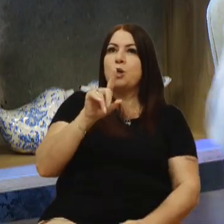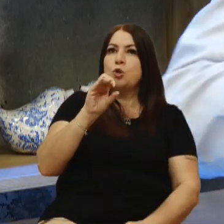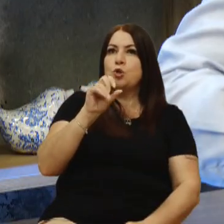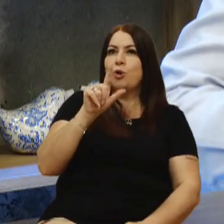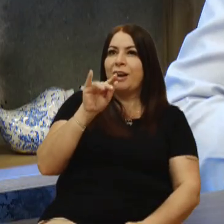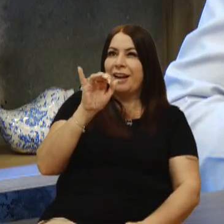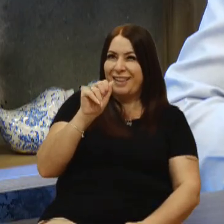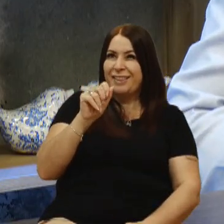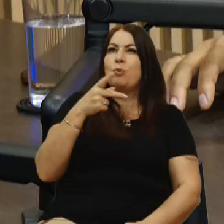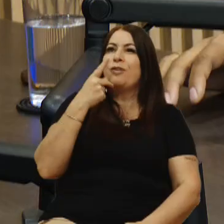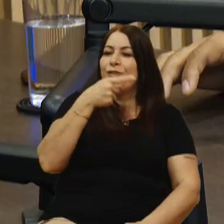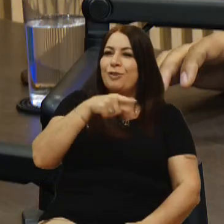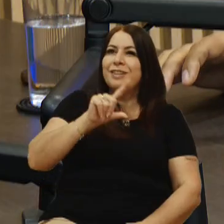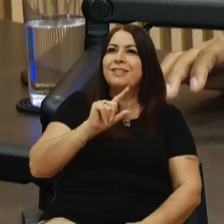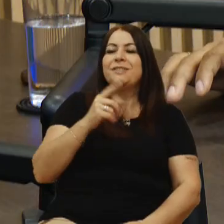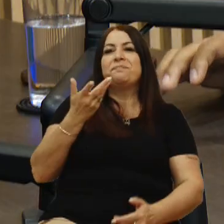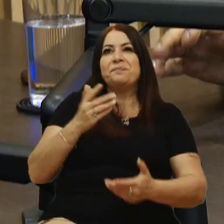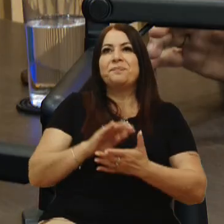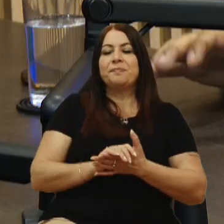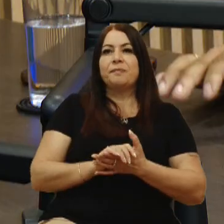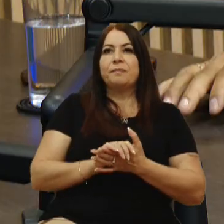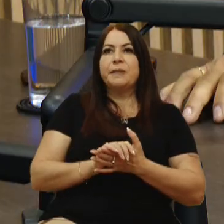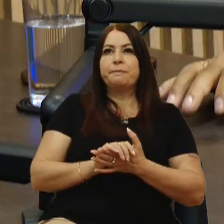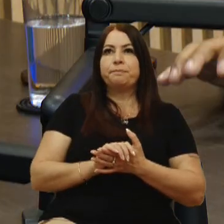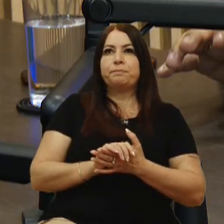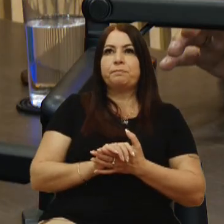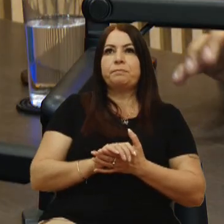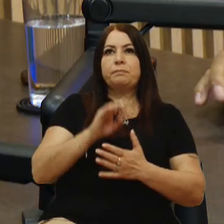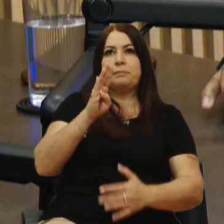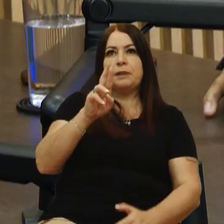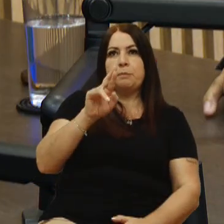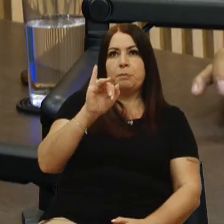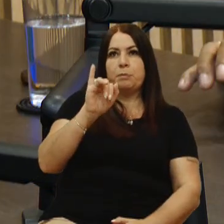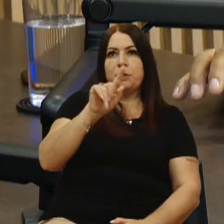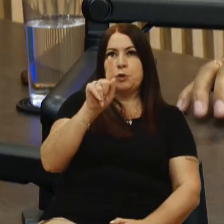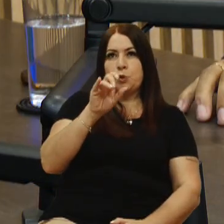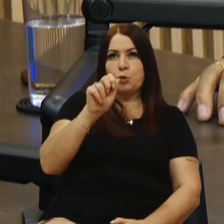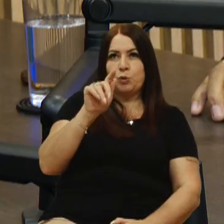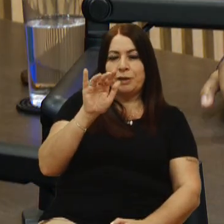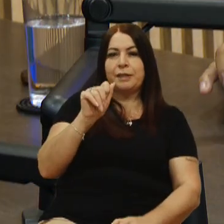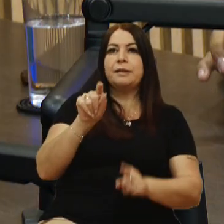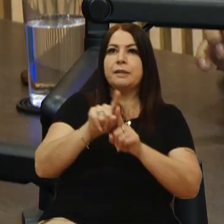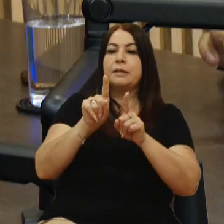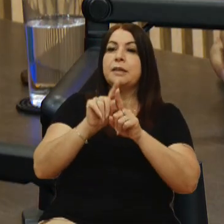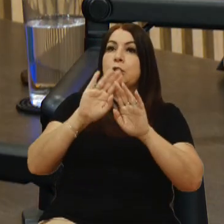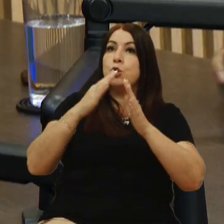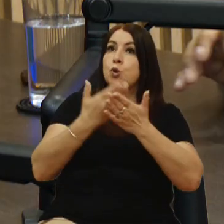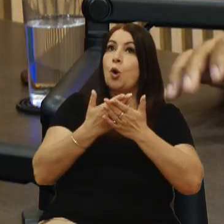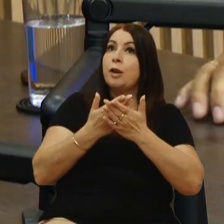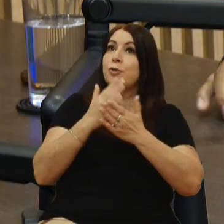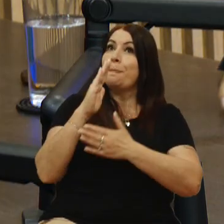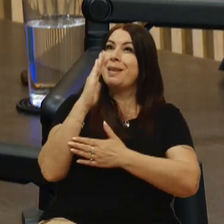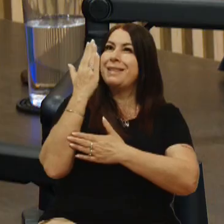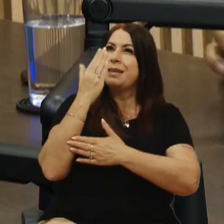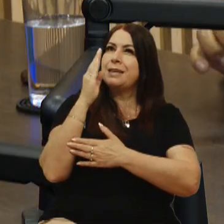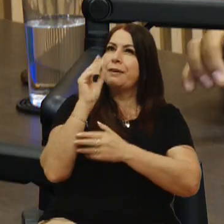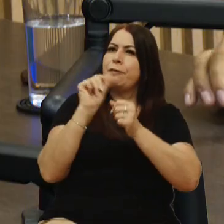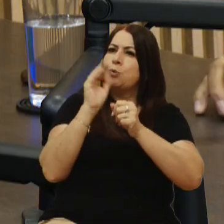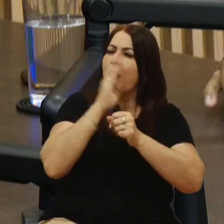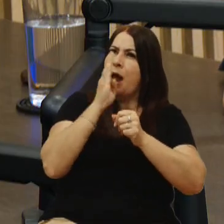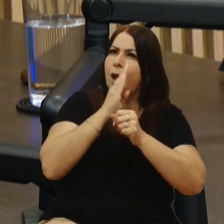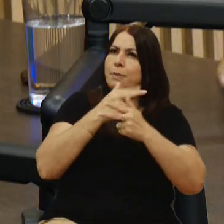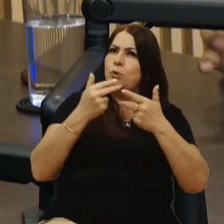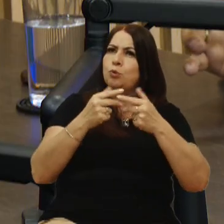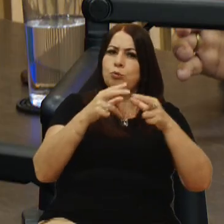novo e está nos assistindo? Enfim, a brizoleta era escolas feitas em madeira, né, que eram feitas rapidamente em todos